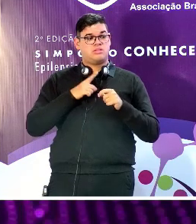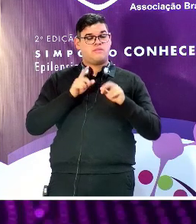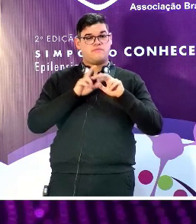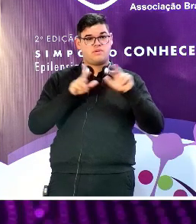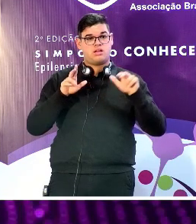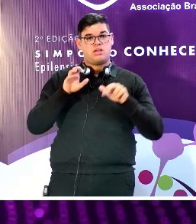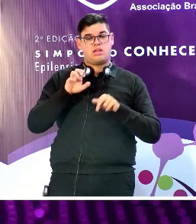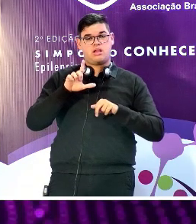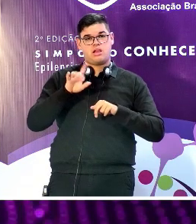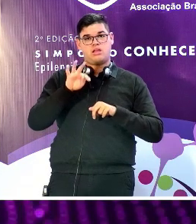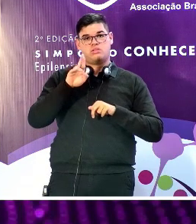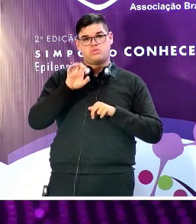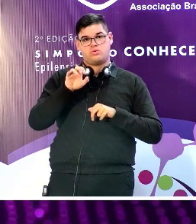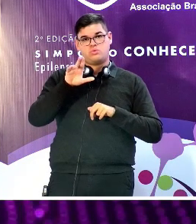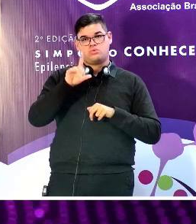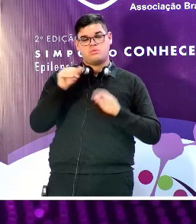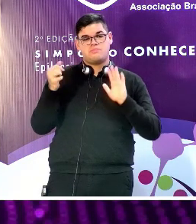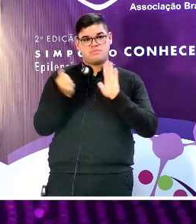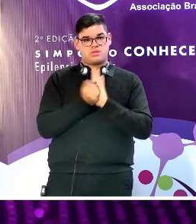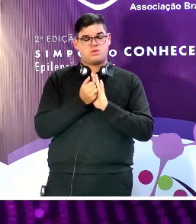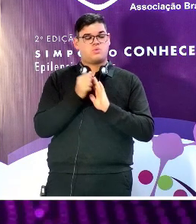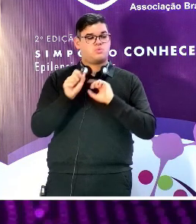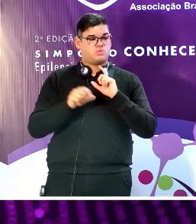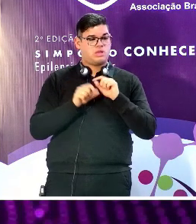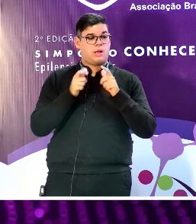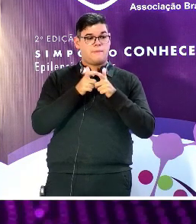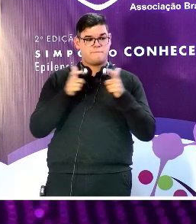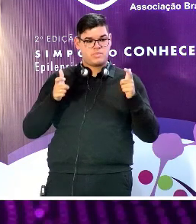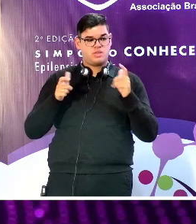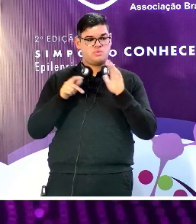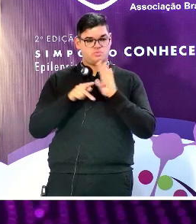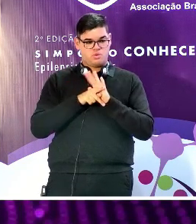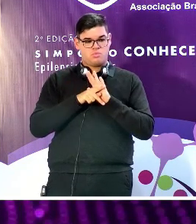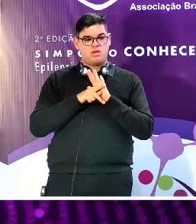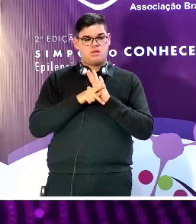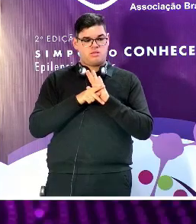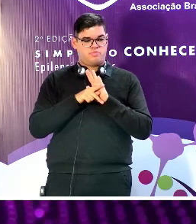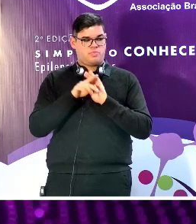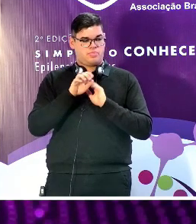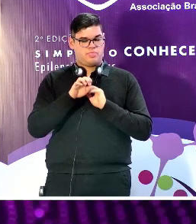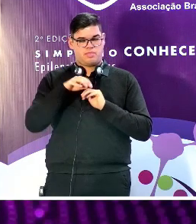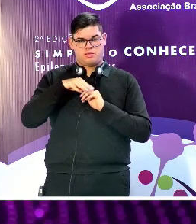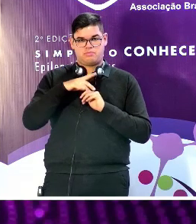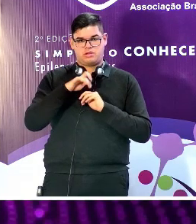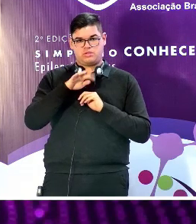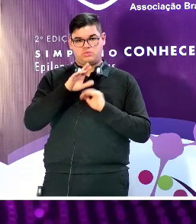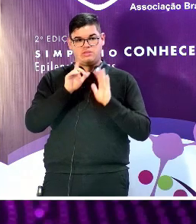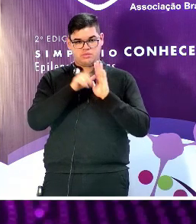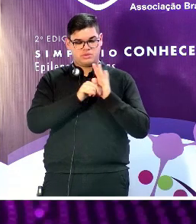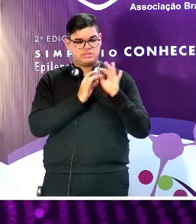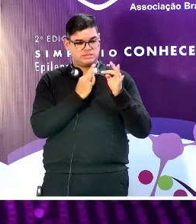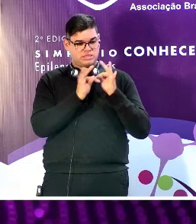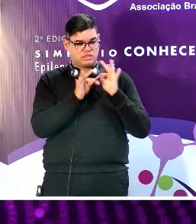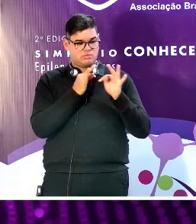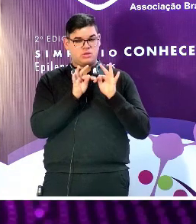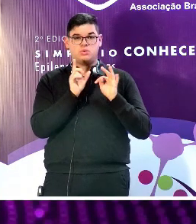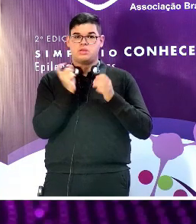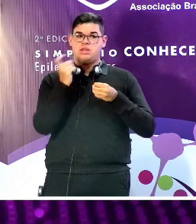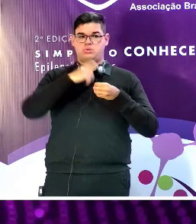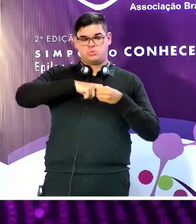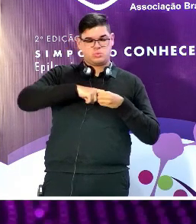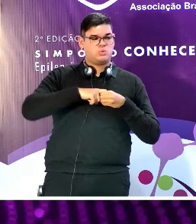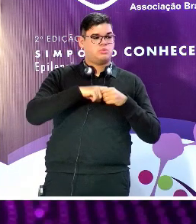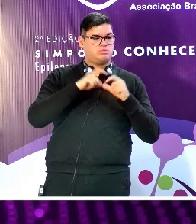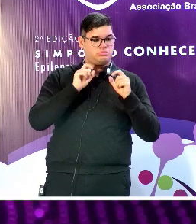estão marcando, né, esse aumento de amplitude, e depois do tratamento, né, o retorno